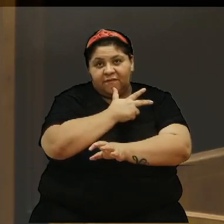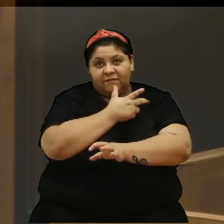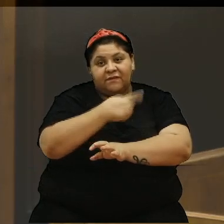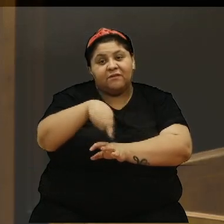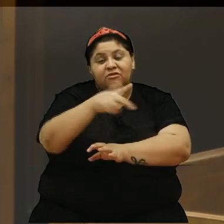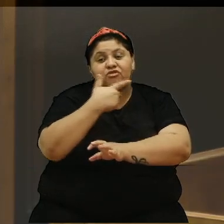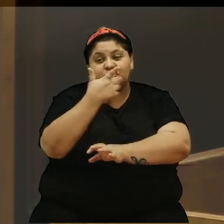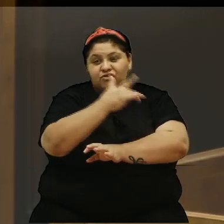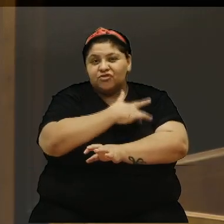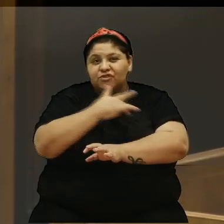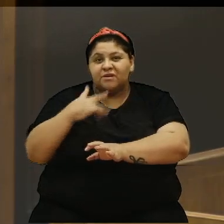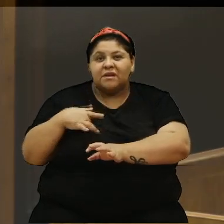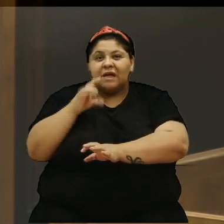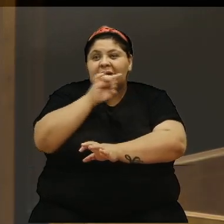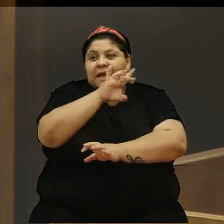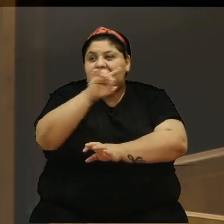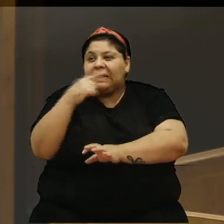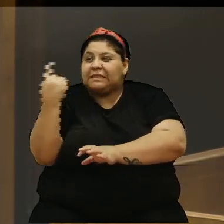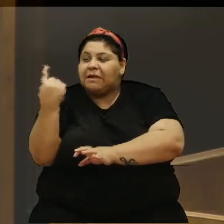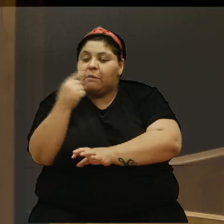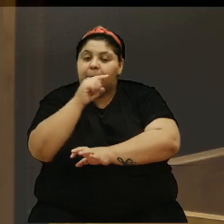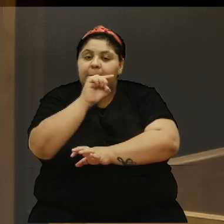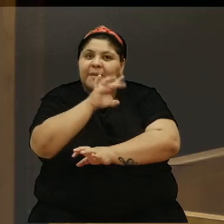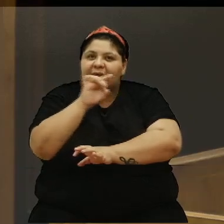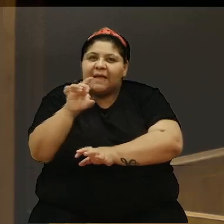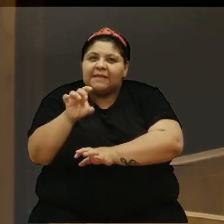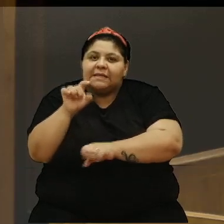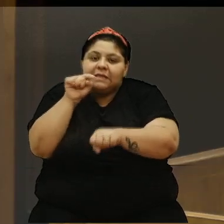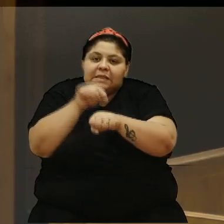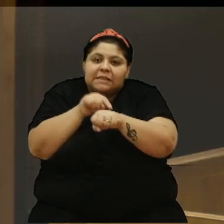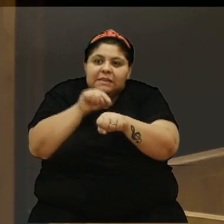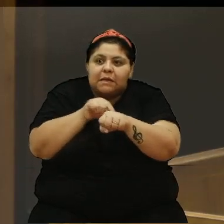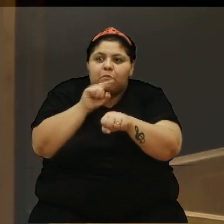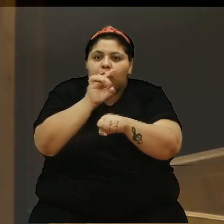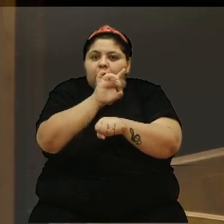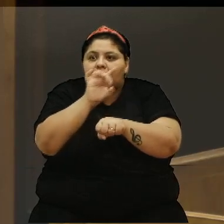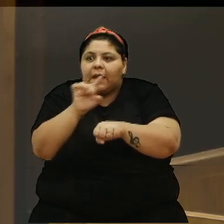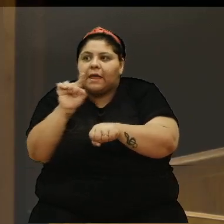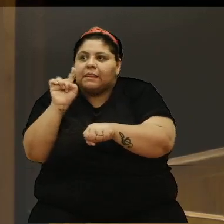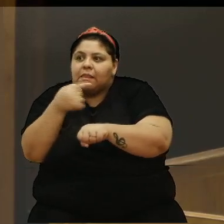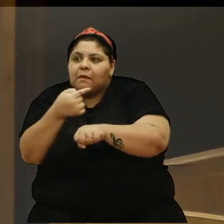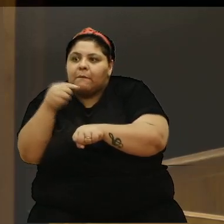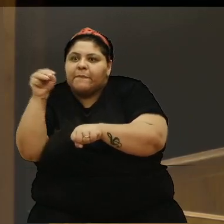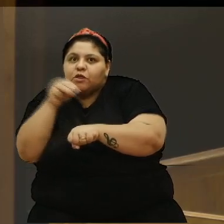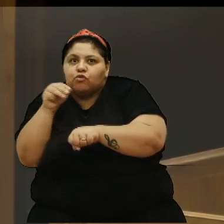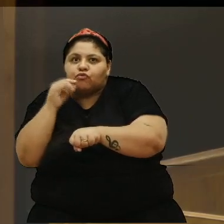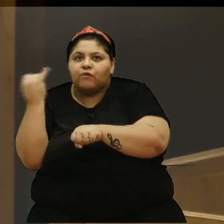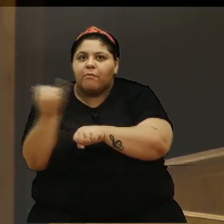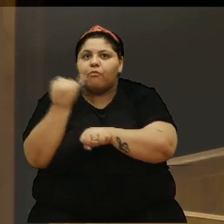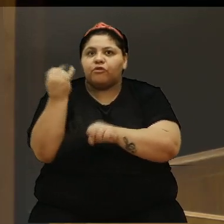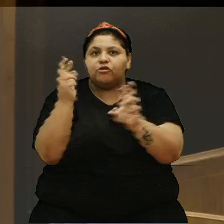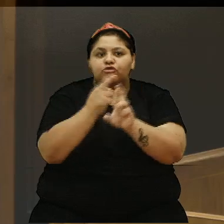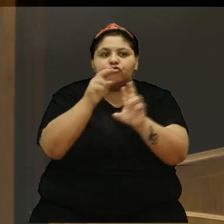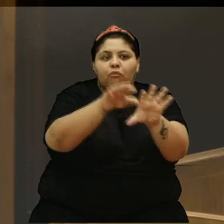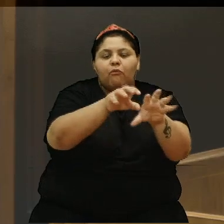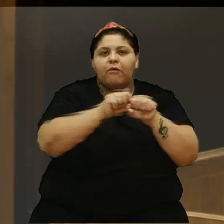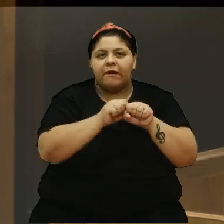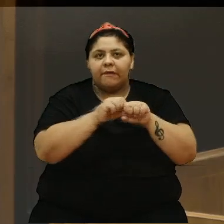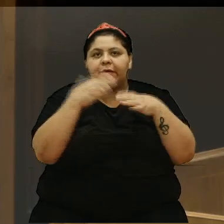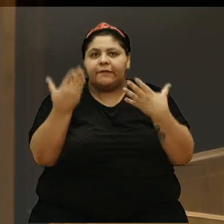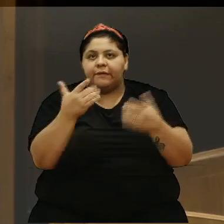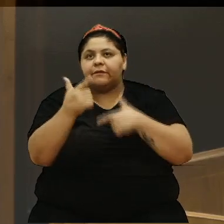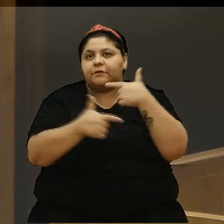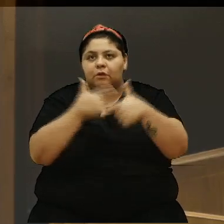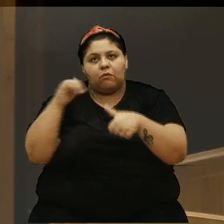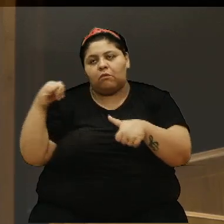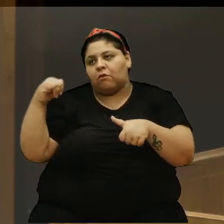falamos em saúde, cada minuto conta e conta muito, cada segundo, na verdade, conta e conta muito com relação a um resgate. Então, uma operação